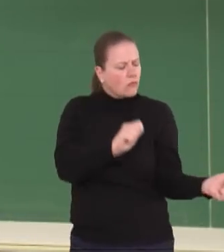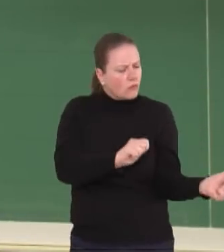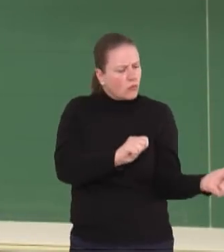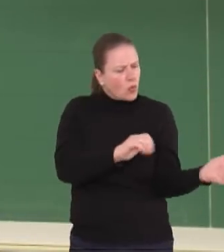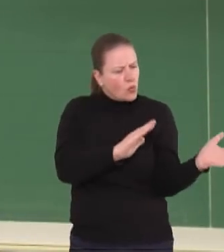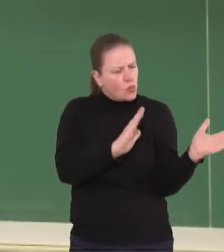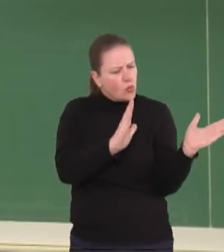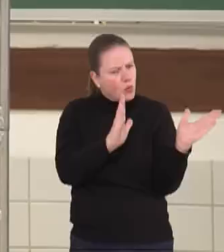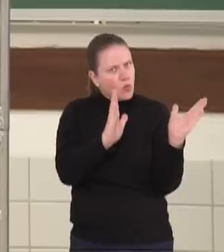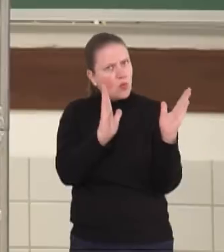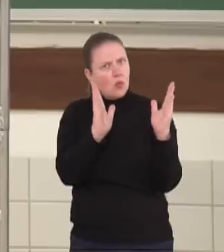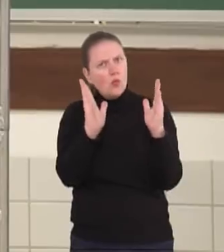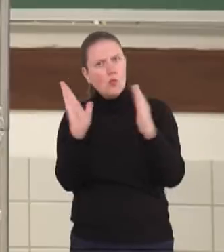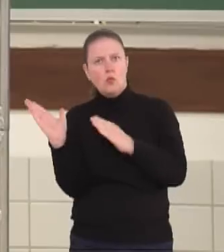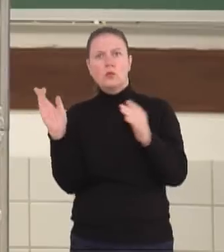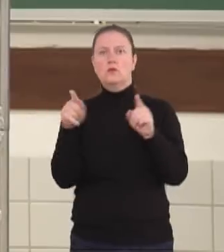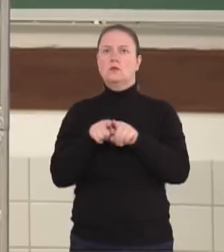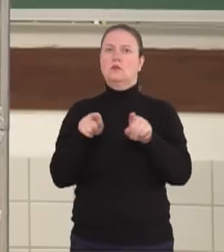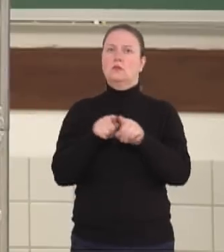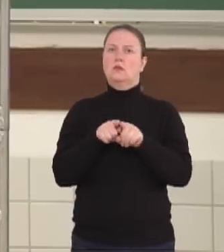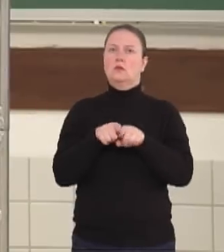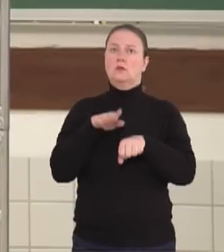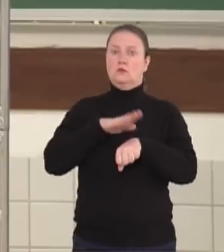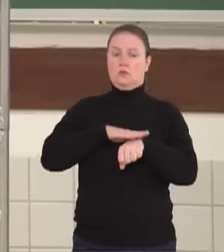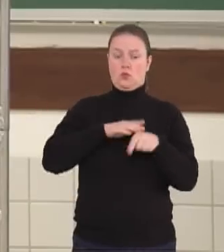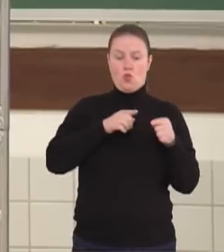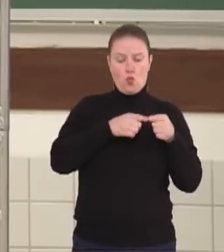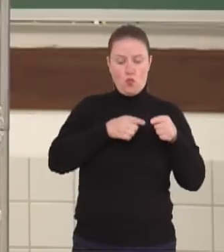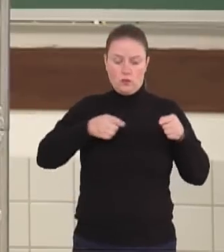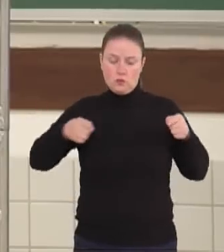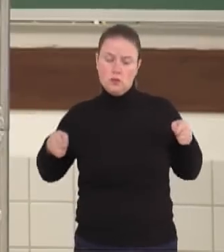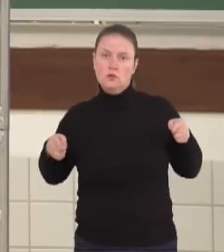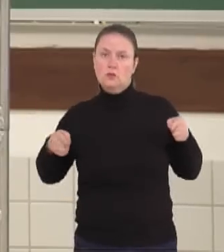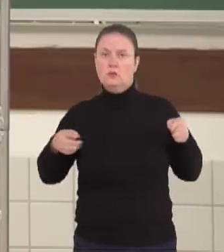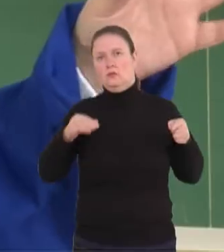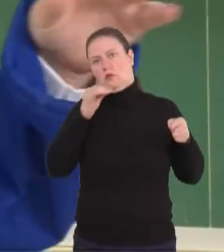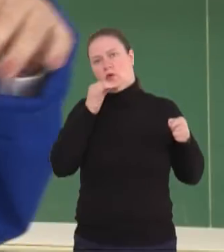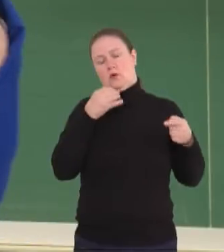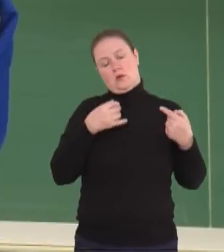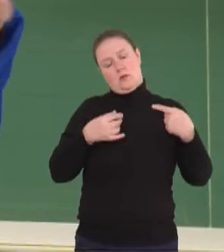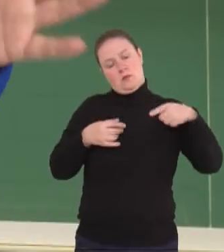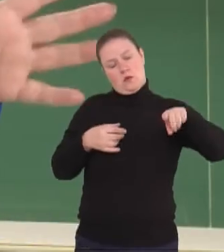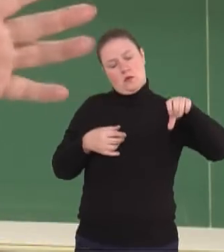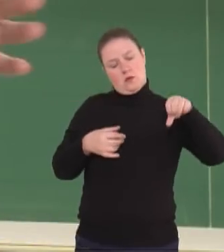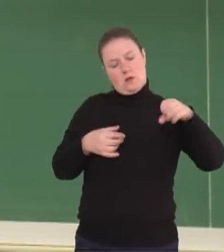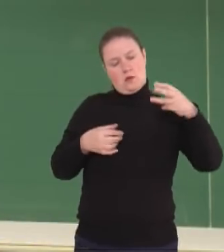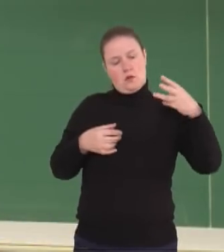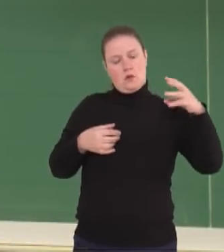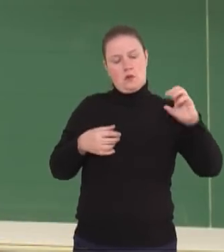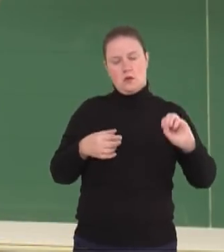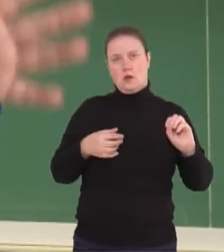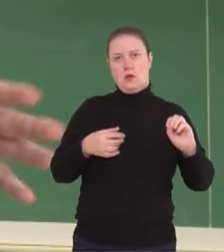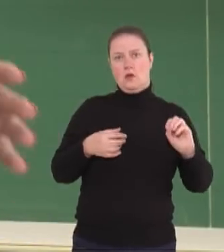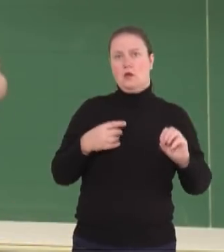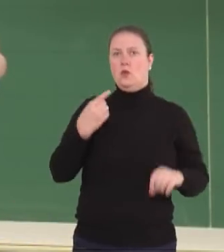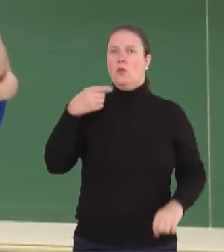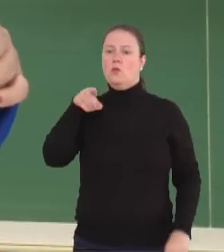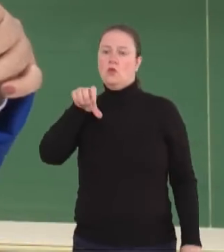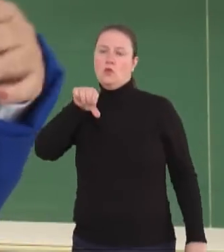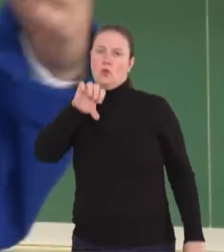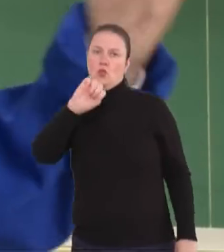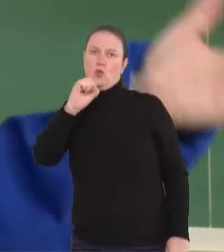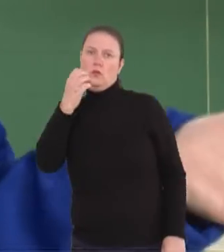o acontecimento dentro, por exemplo, de um período histórico. Né, 1930, década de 80, década de